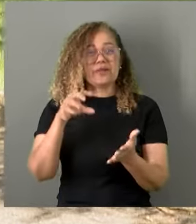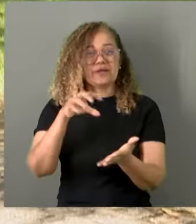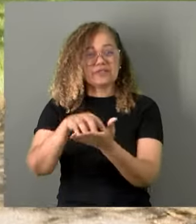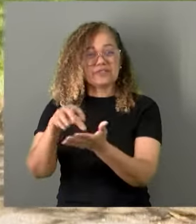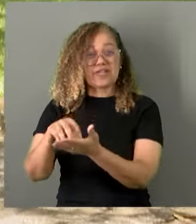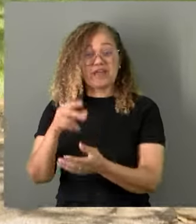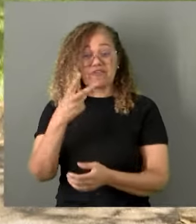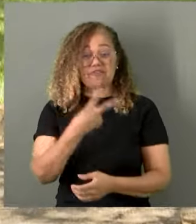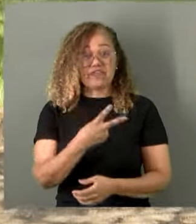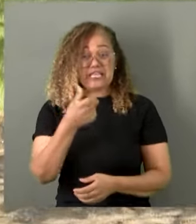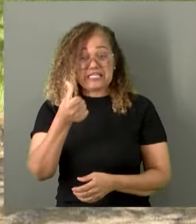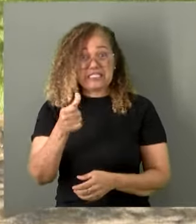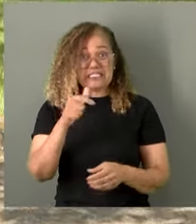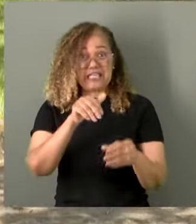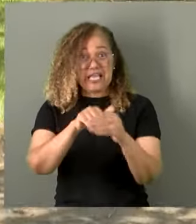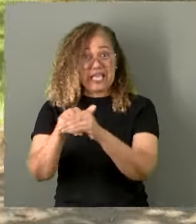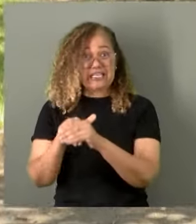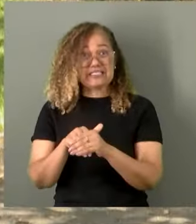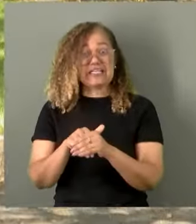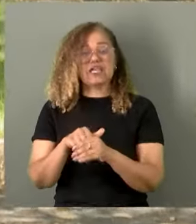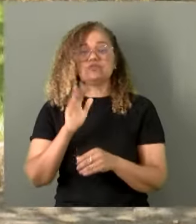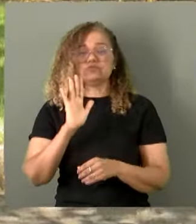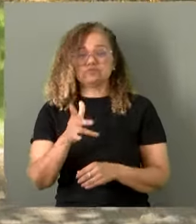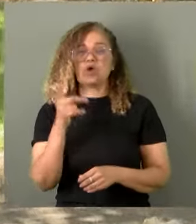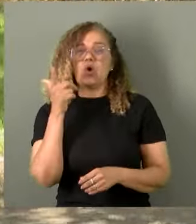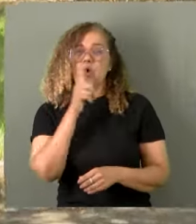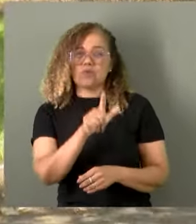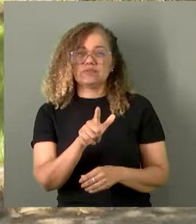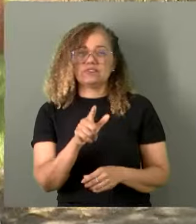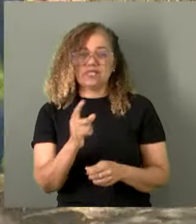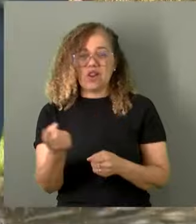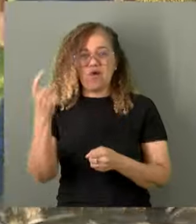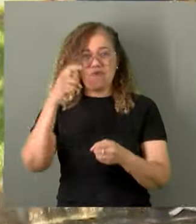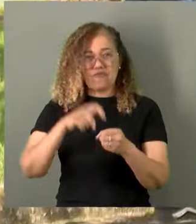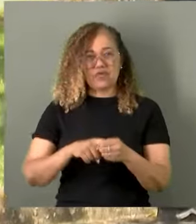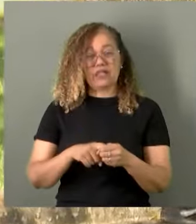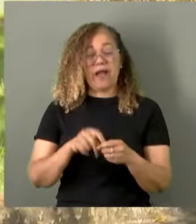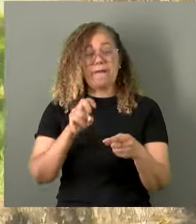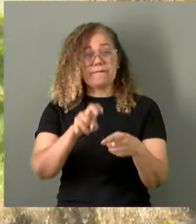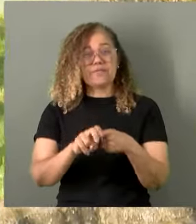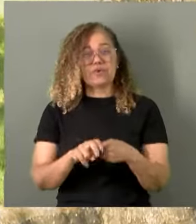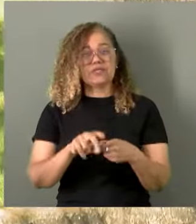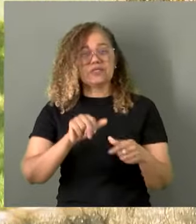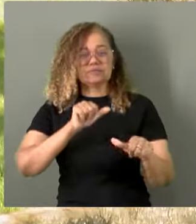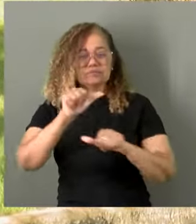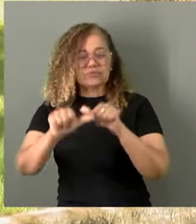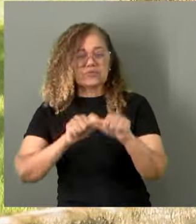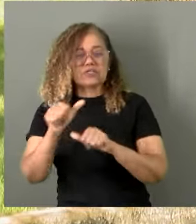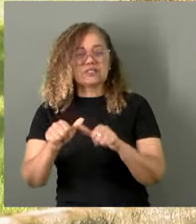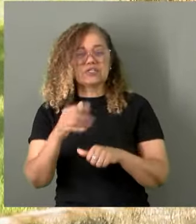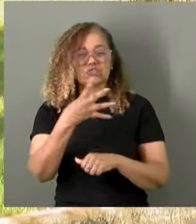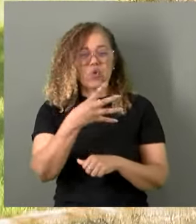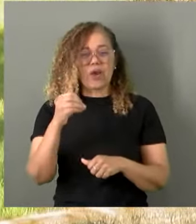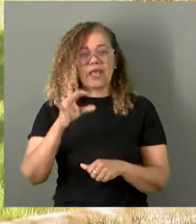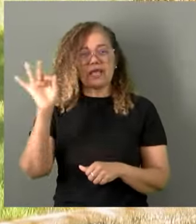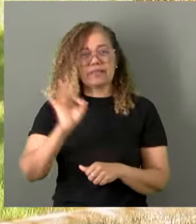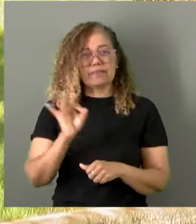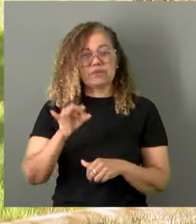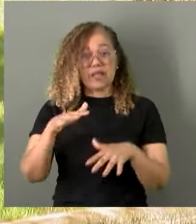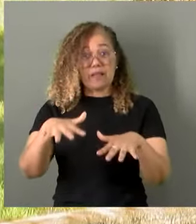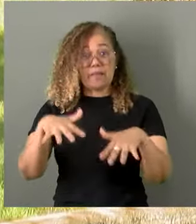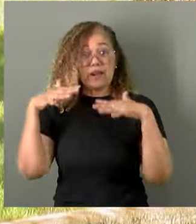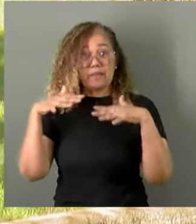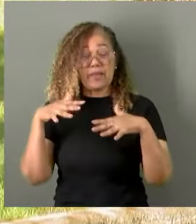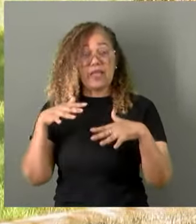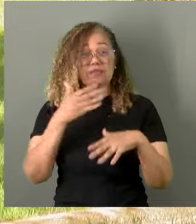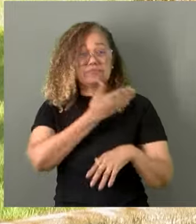vereadores eleitos 15 conseguiram a reeleição isso indica uma renovação de 40% no Parlamento Municipal